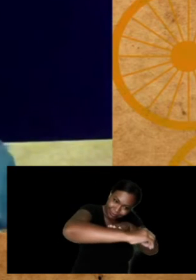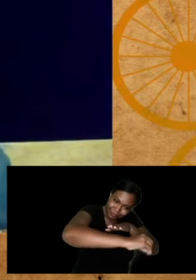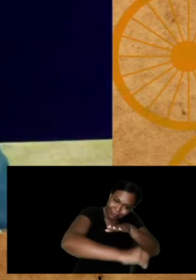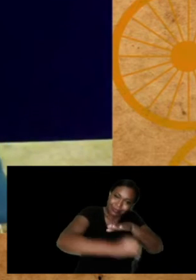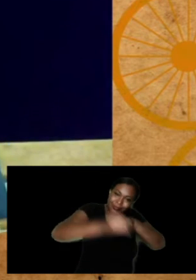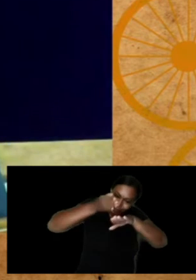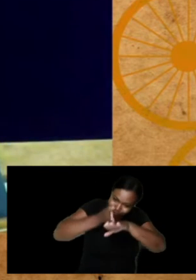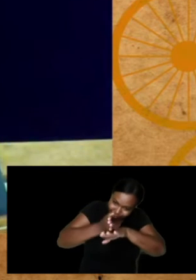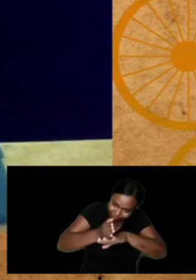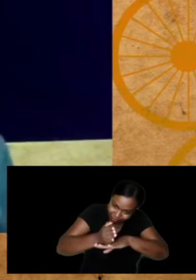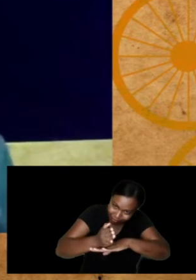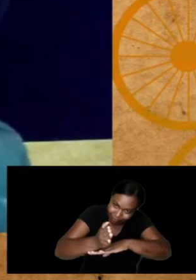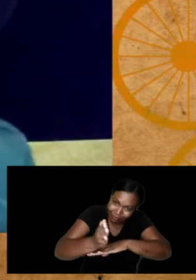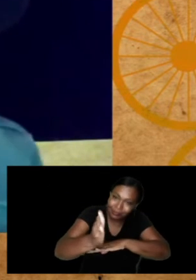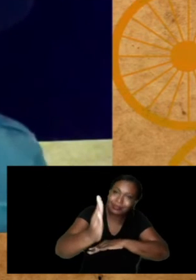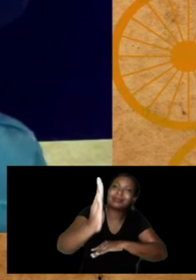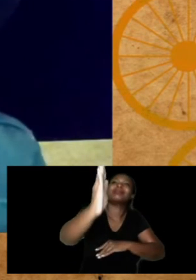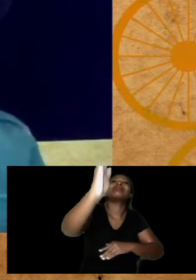Vamos embora.